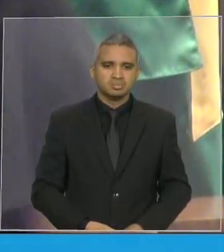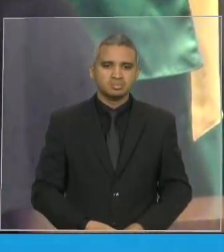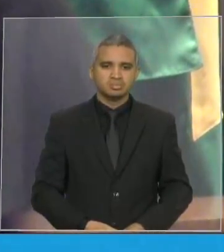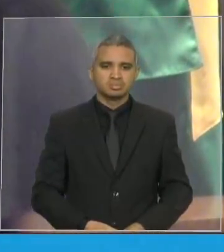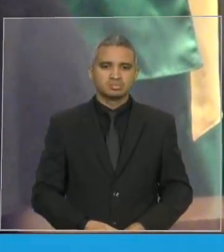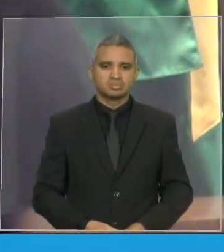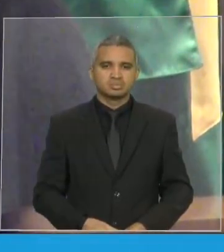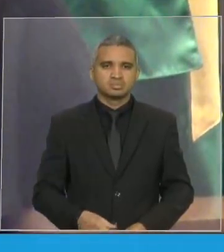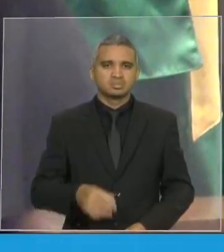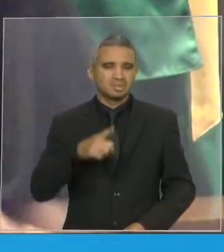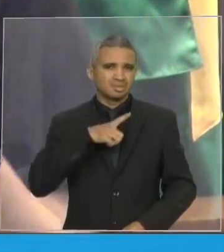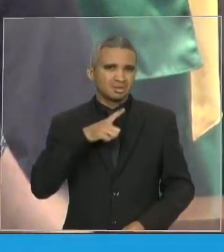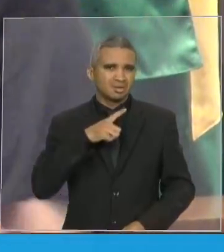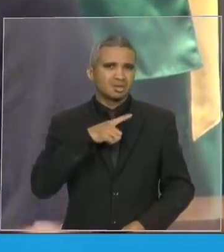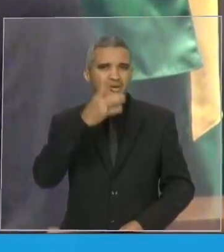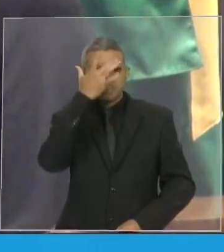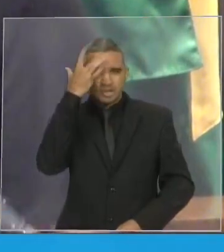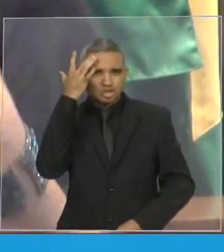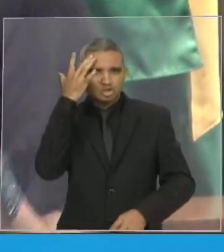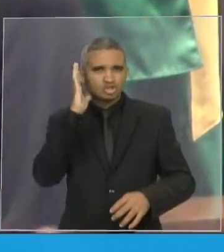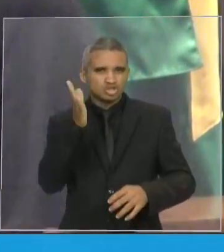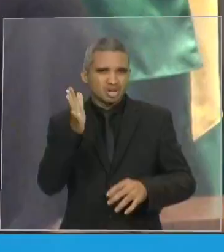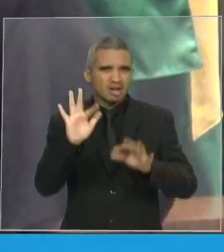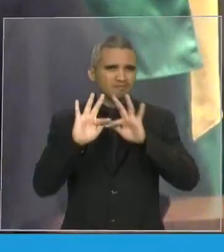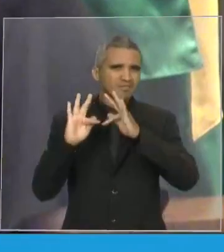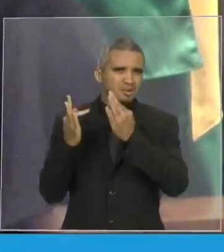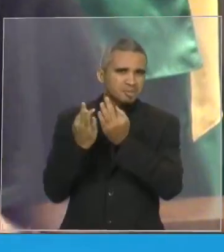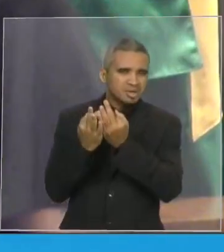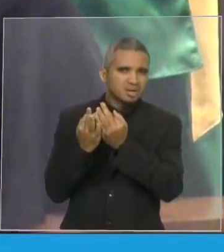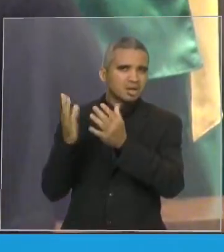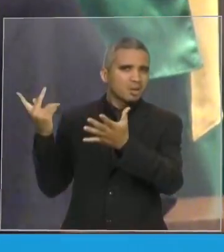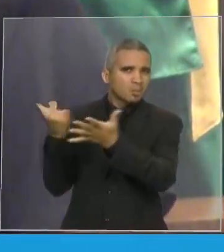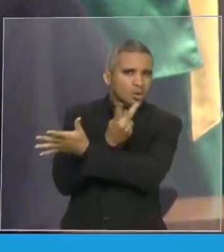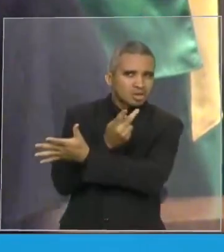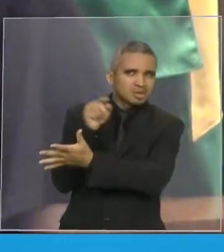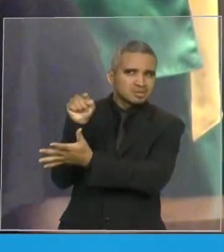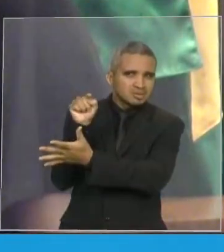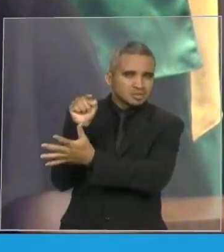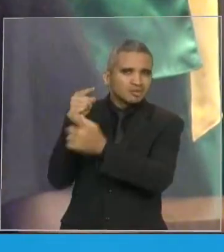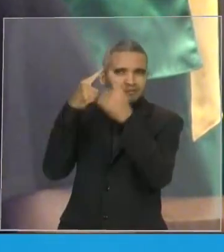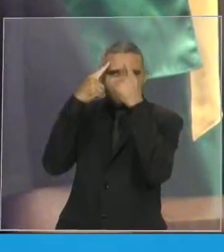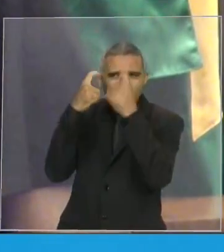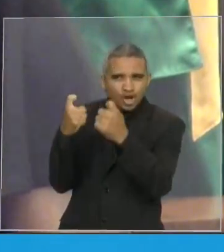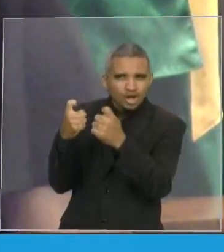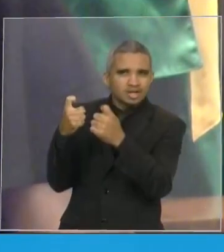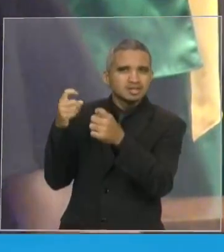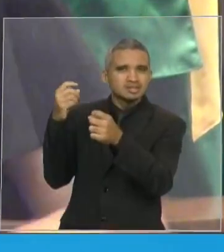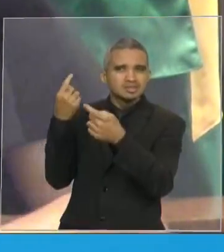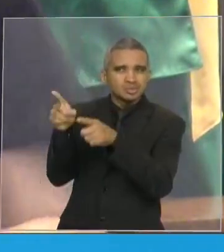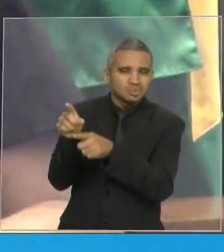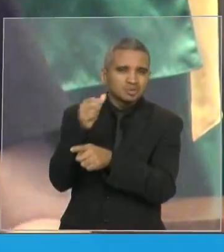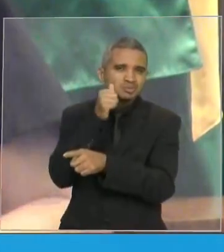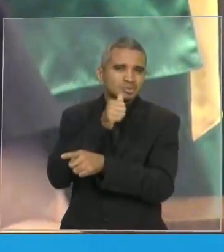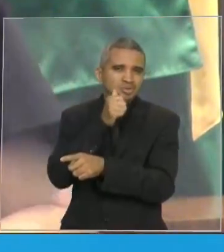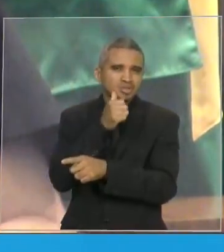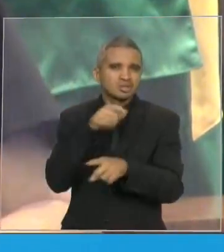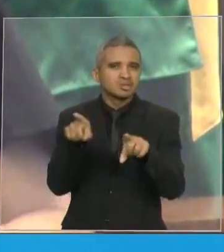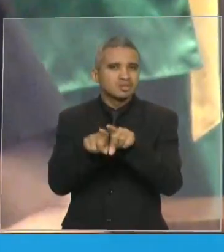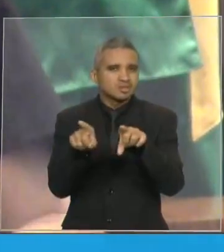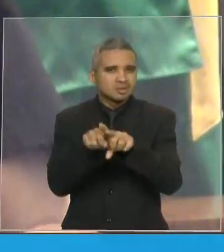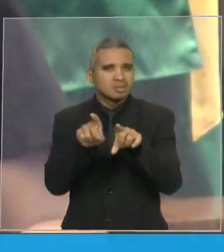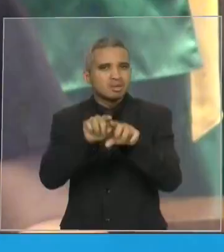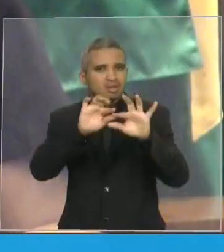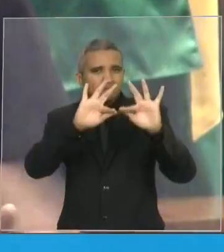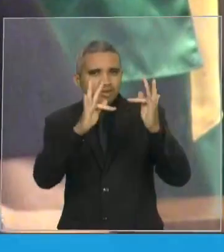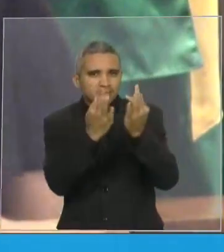mulher nas suas famílias? Quem não tem um parente, um amigo que já se envolveu com as drogas? Ela está bem pertinho